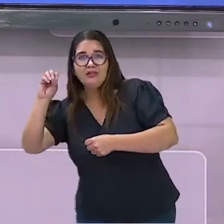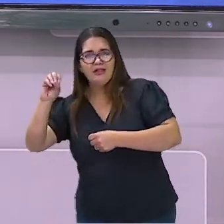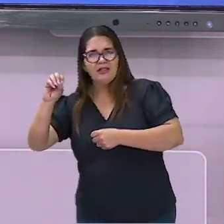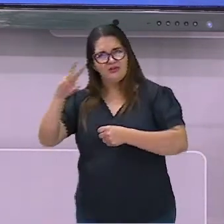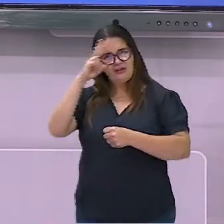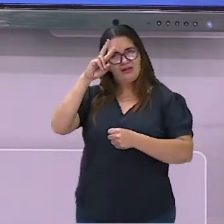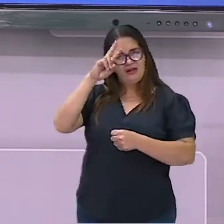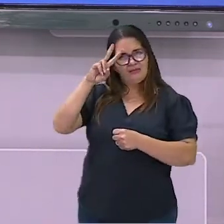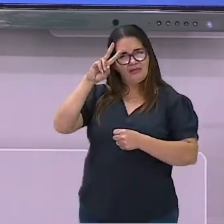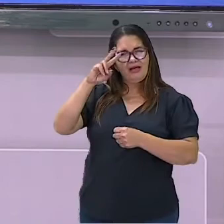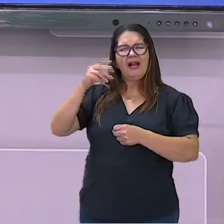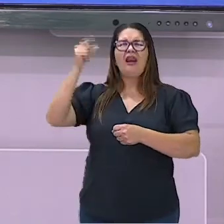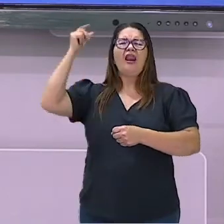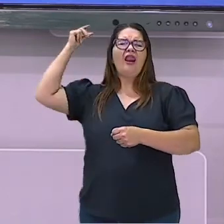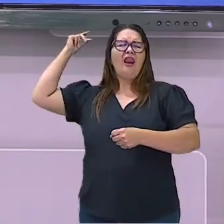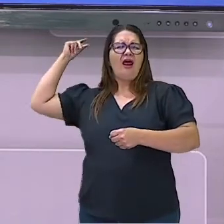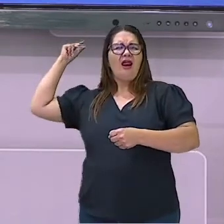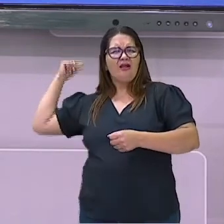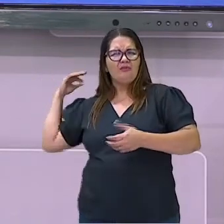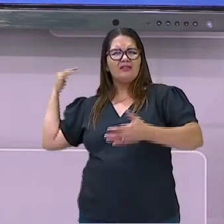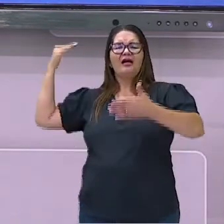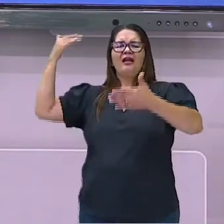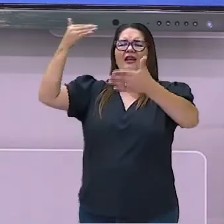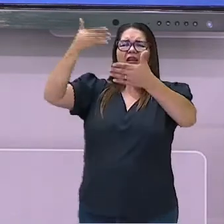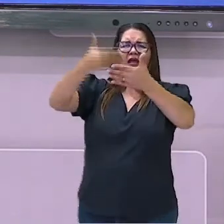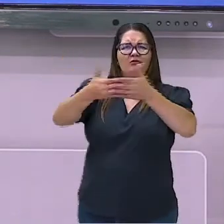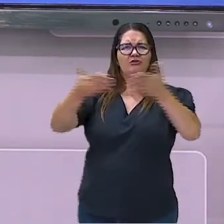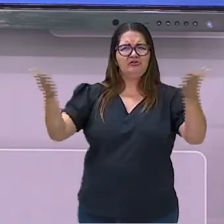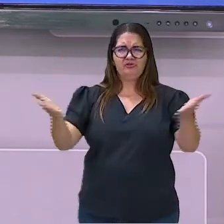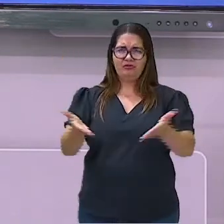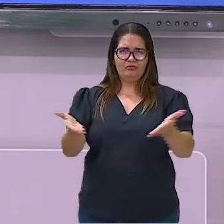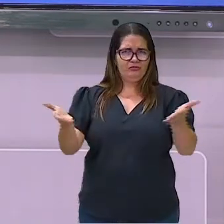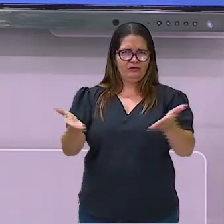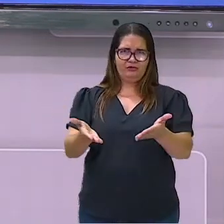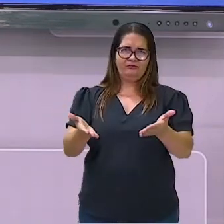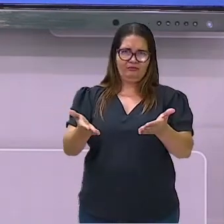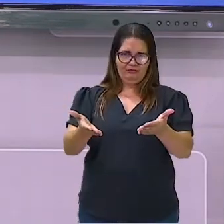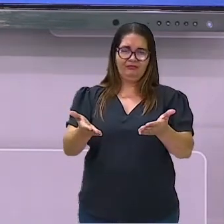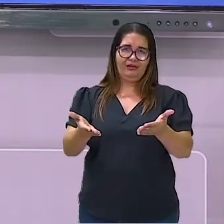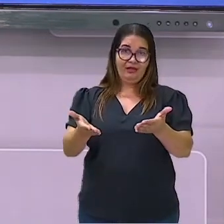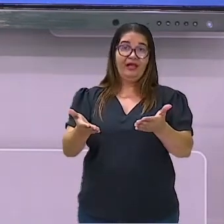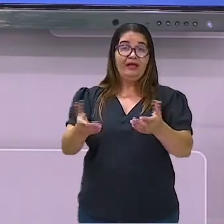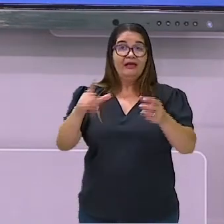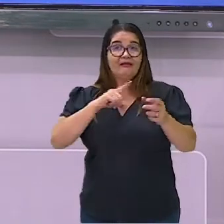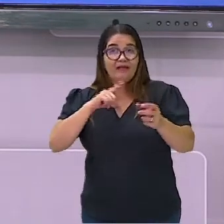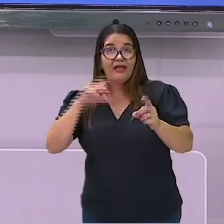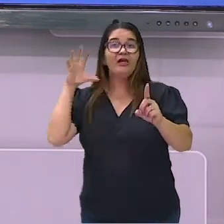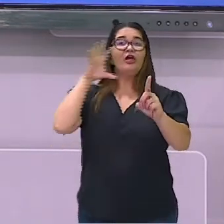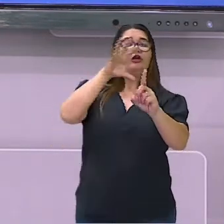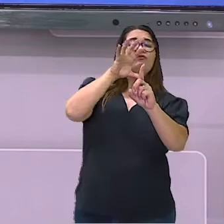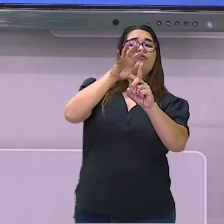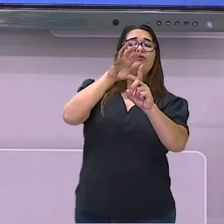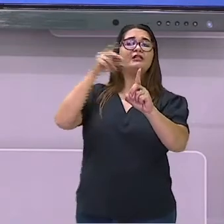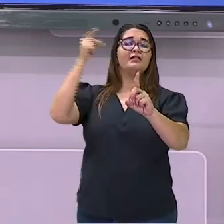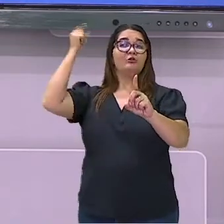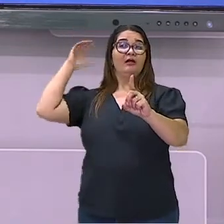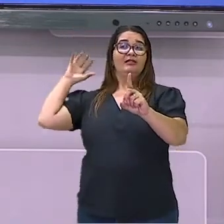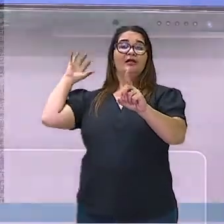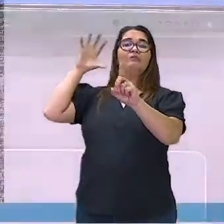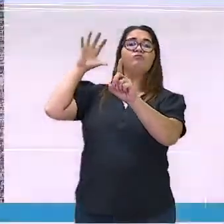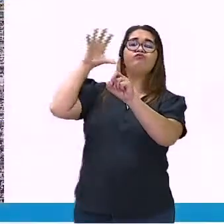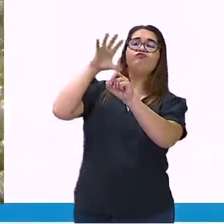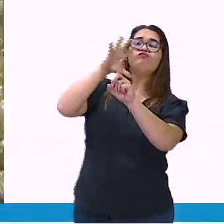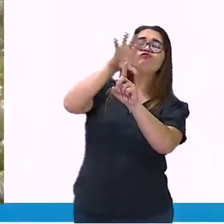do nosso período aqui de 2021. a plantação da cana-de-açúcar,